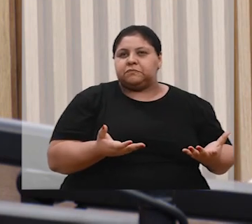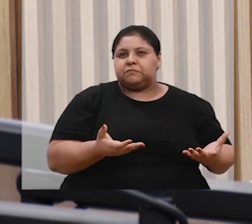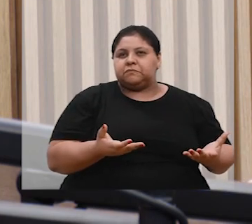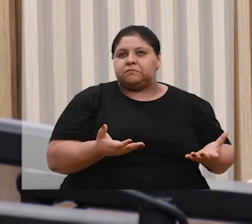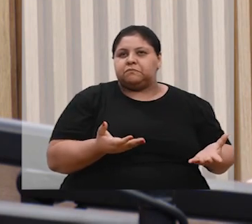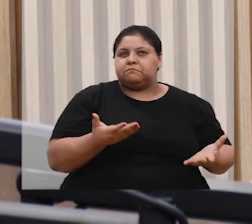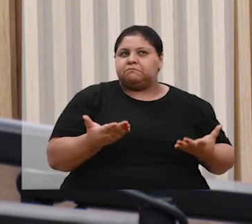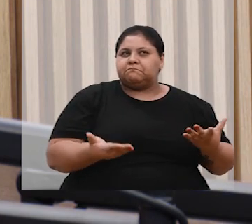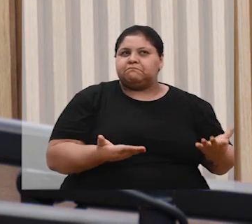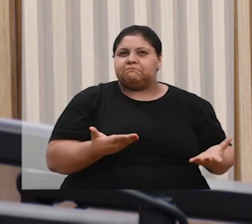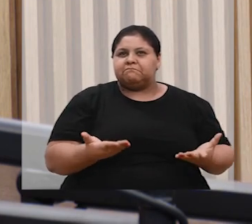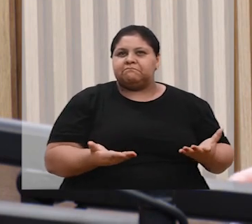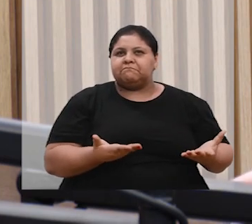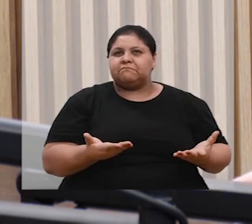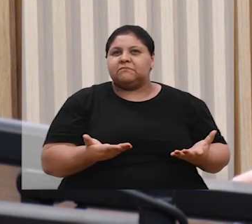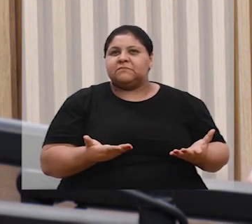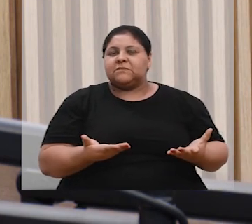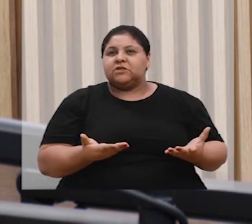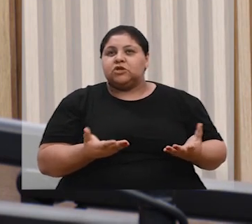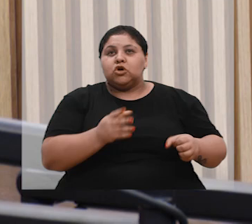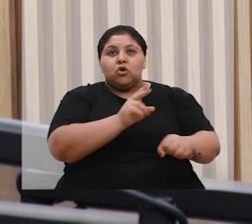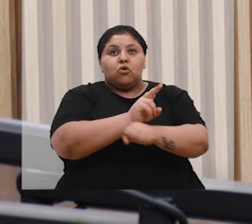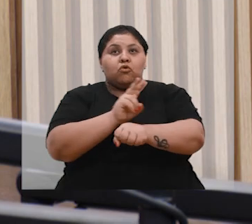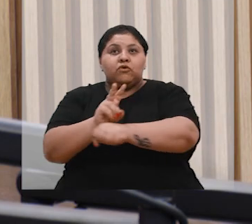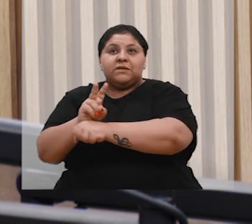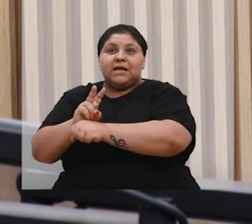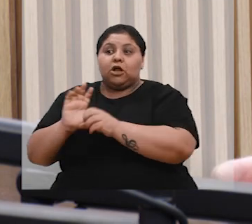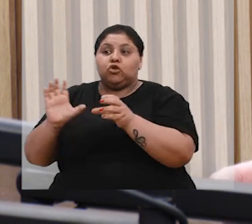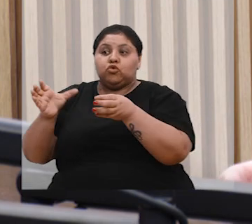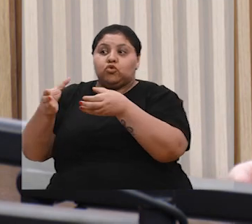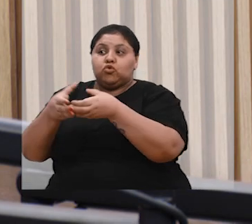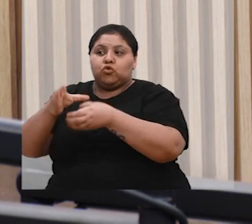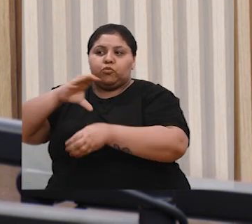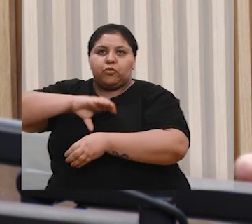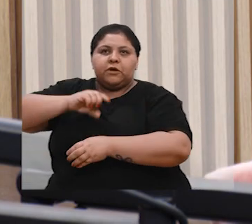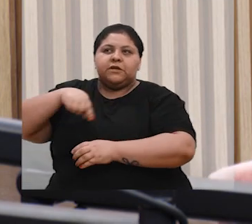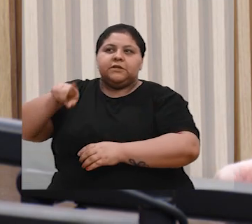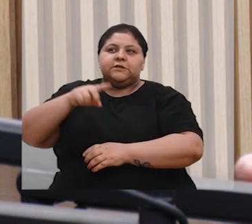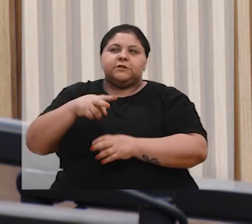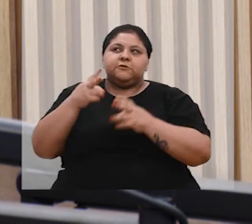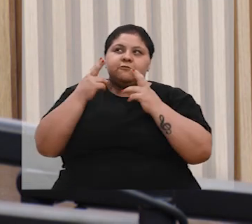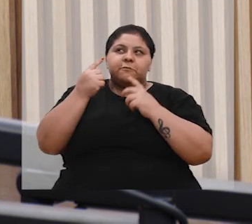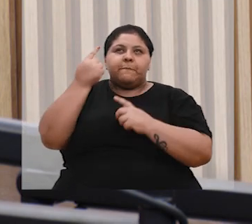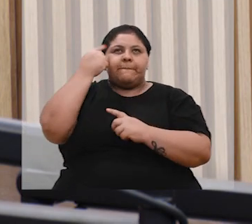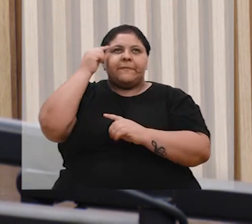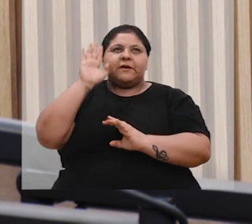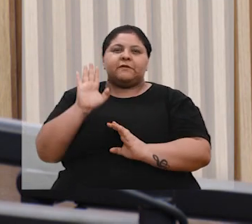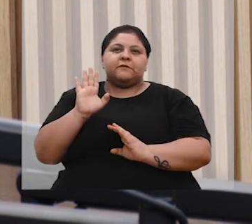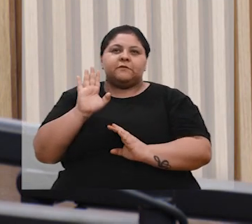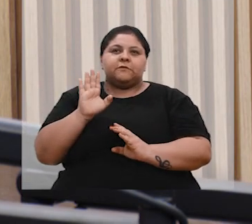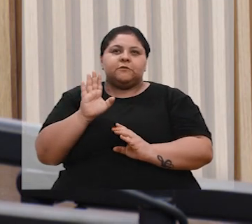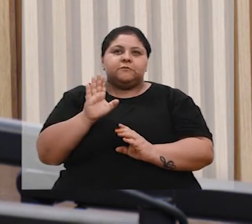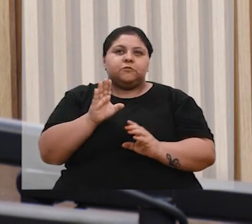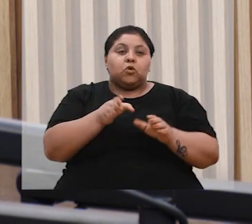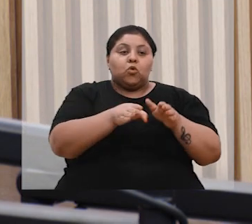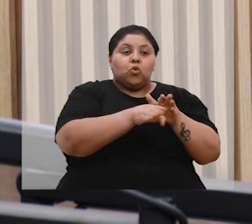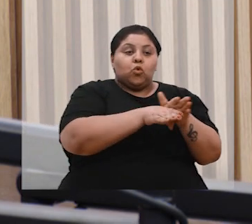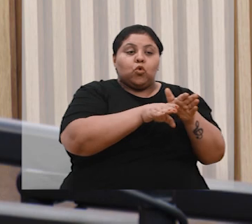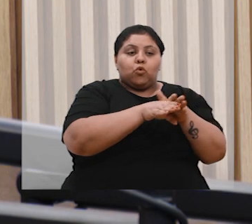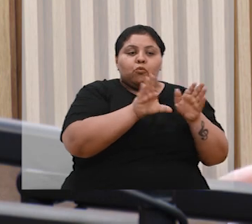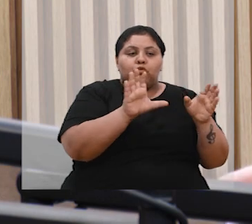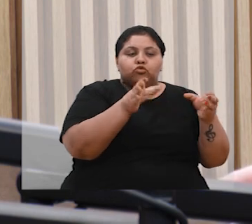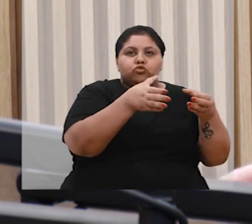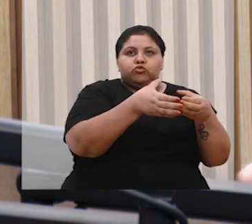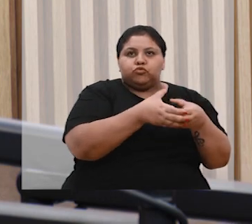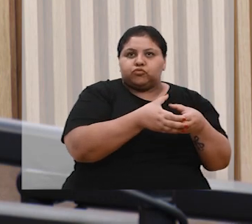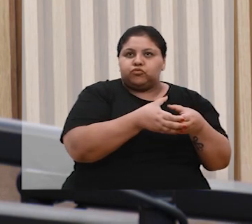que estava sob controle do Império Português. Então, se a gente for olhar, por exemplo, os conselheiros que